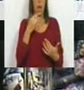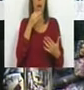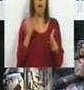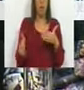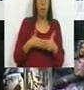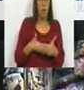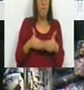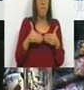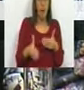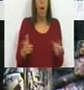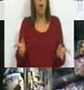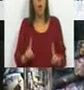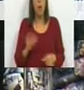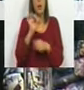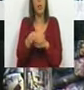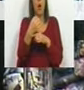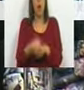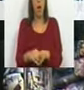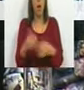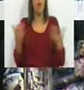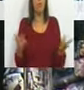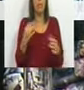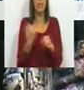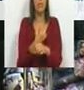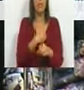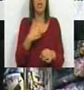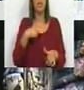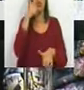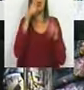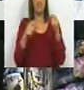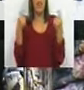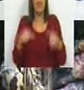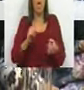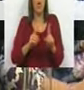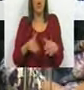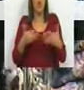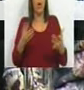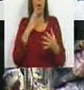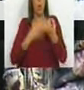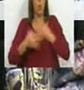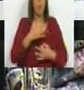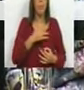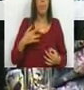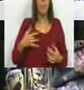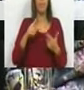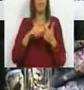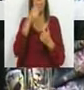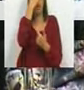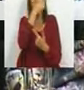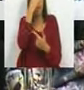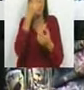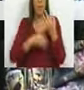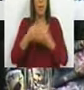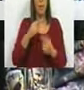vão encerrar, sim ou não? E com que serviços de saúde as pessoas podem contar? Ao nível dos cuidados médicos, dos cuidados de